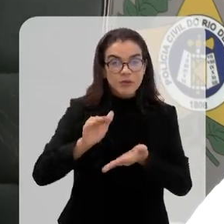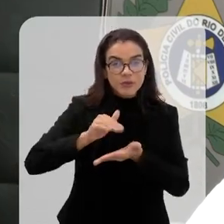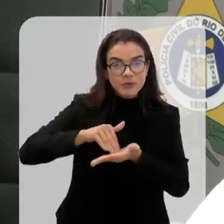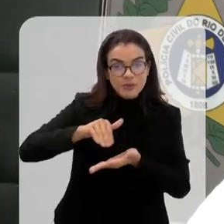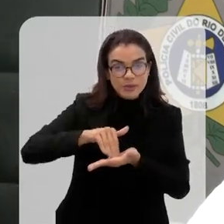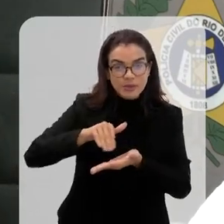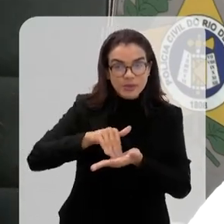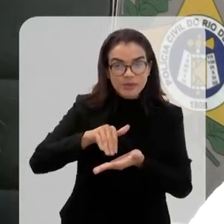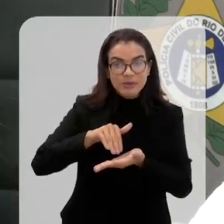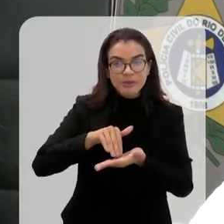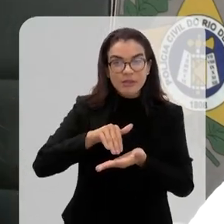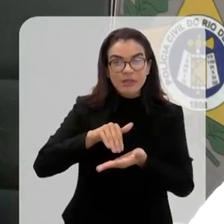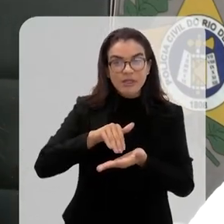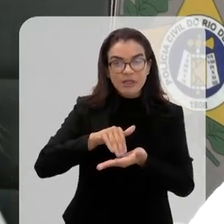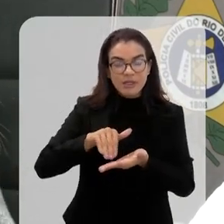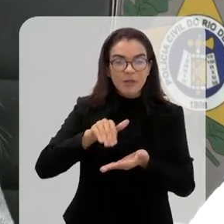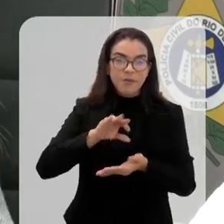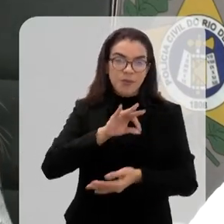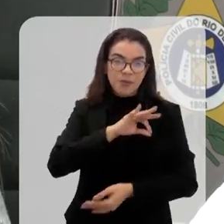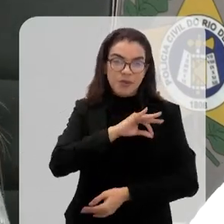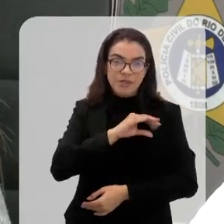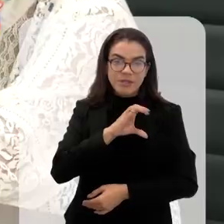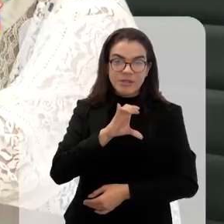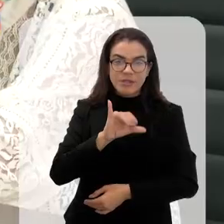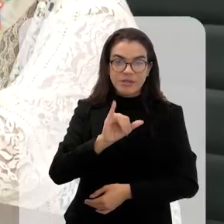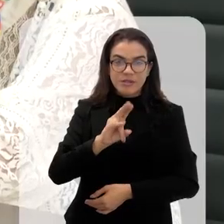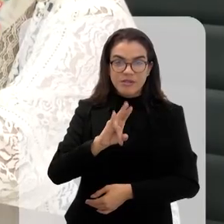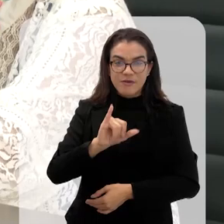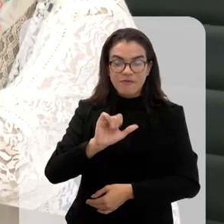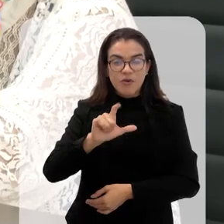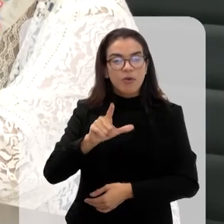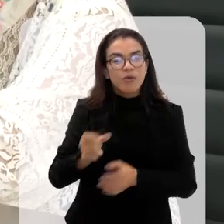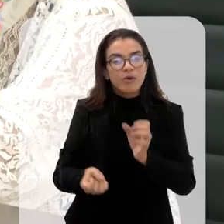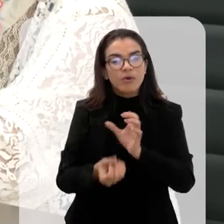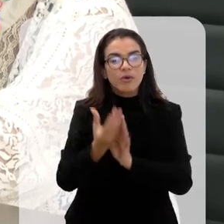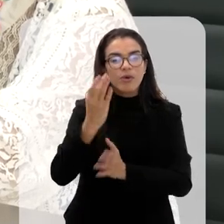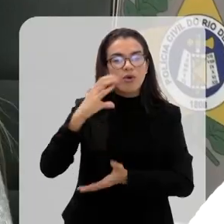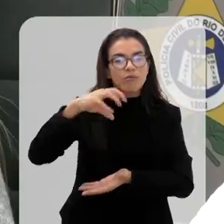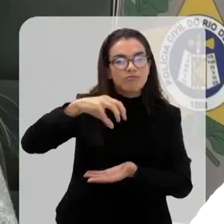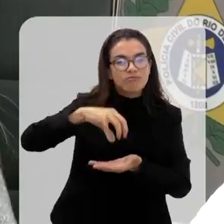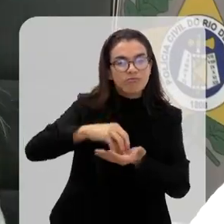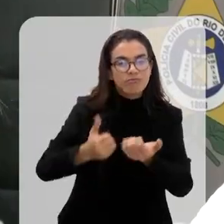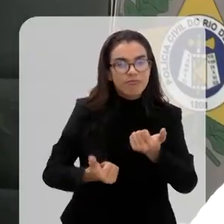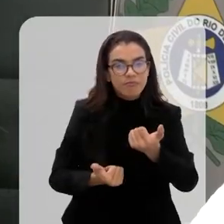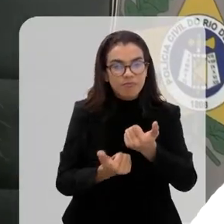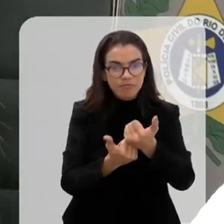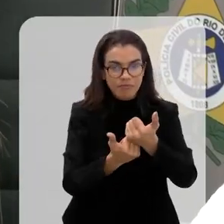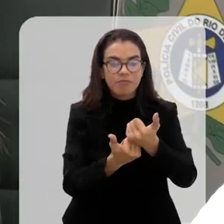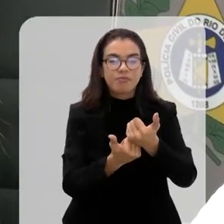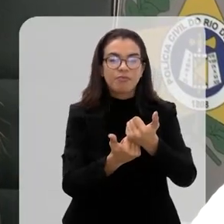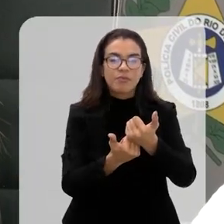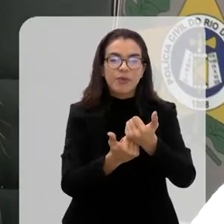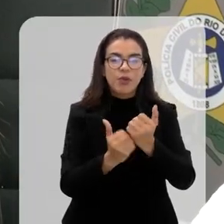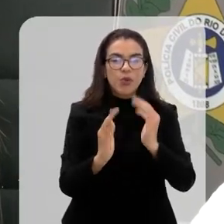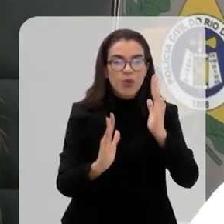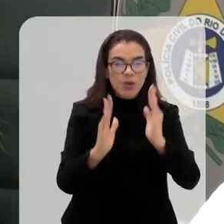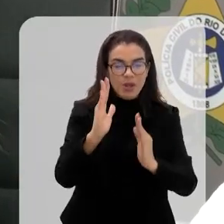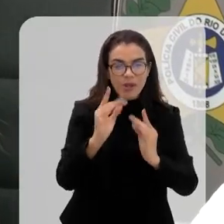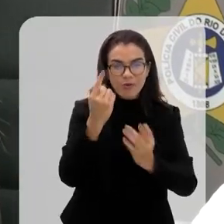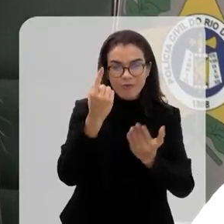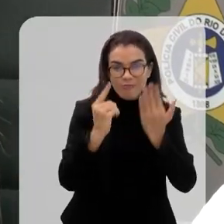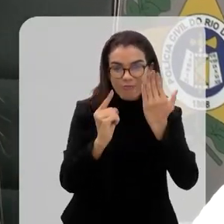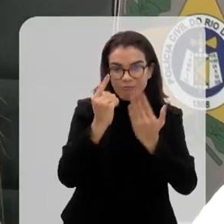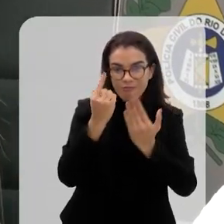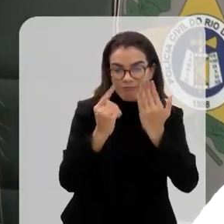próprio secretário de Polícia Civil criou uma central de apoio aos próprios policiais durante o